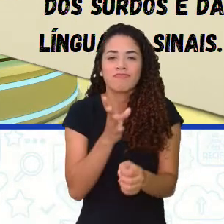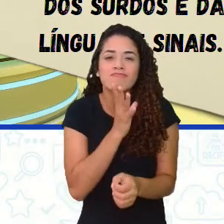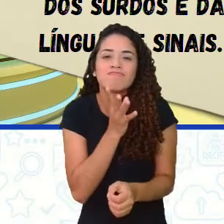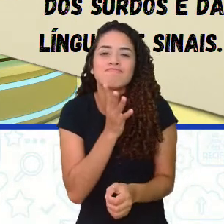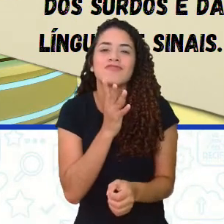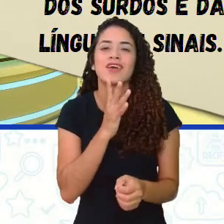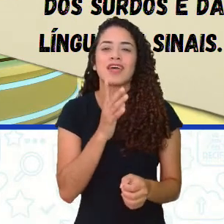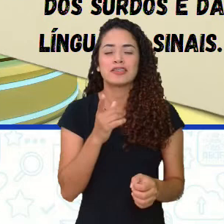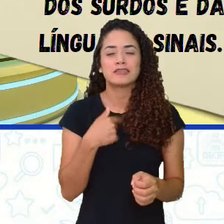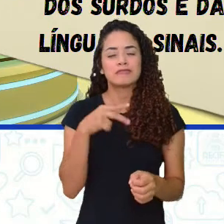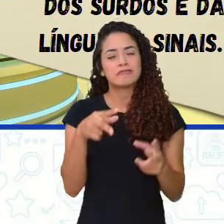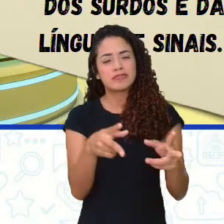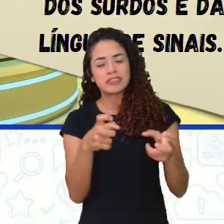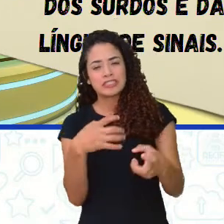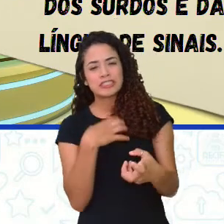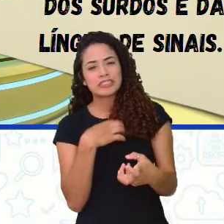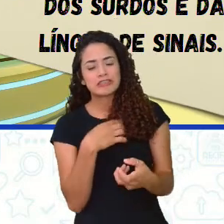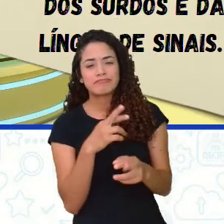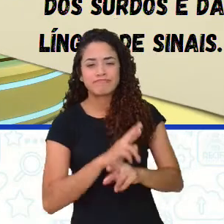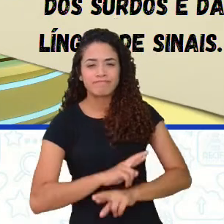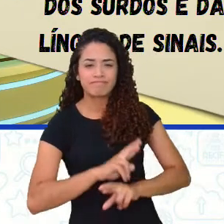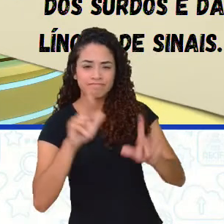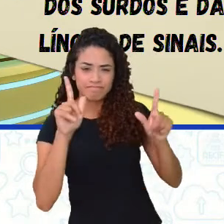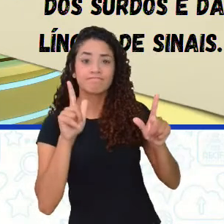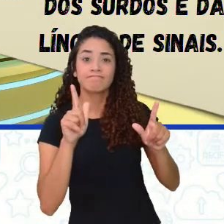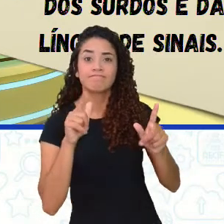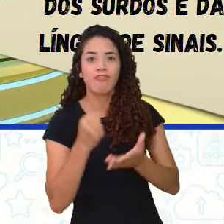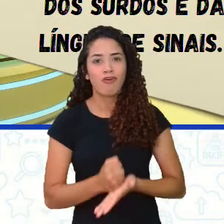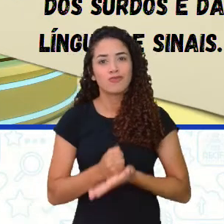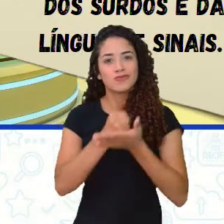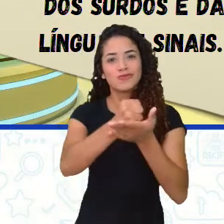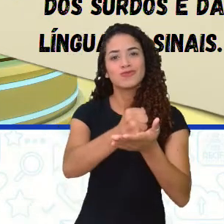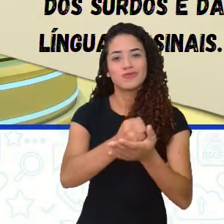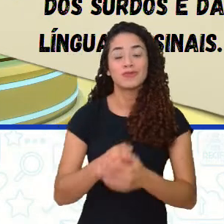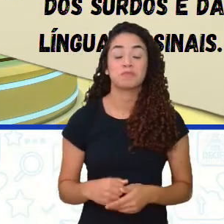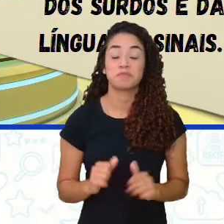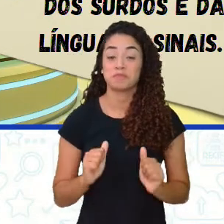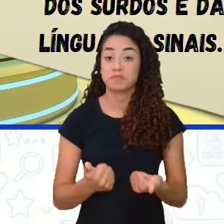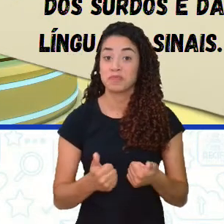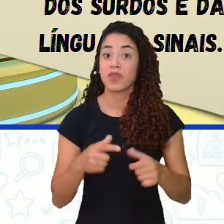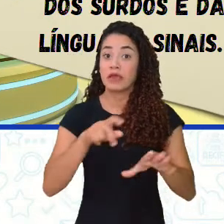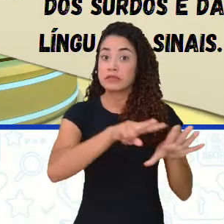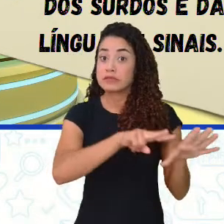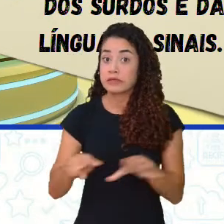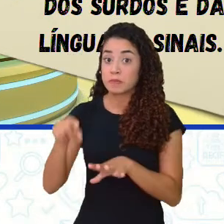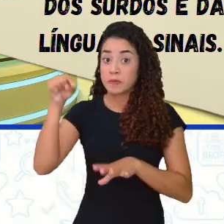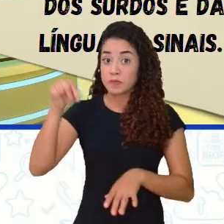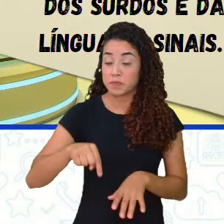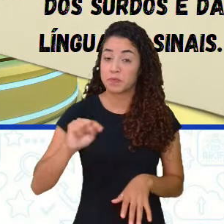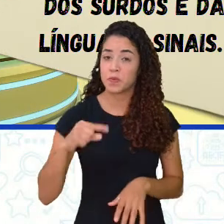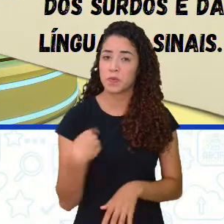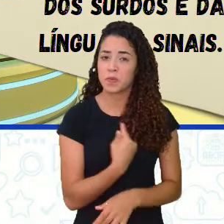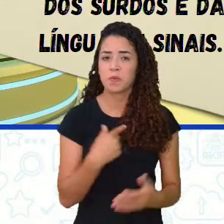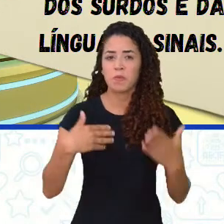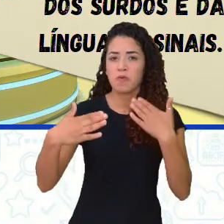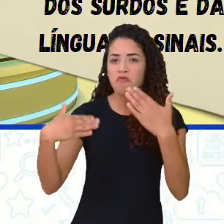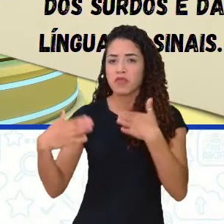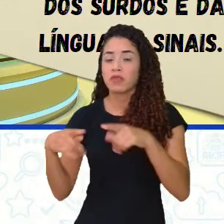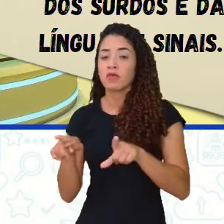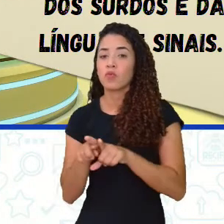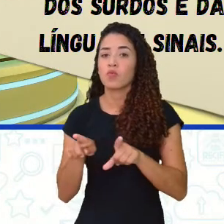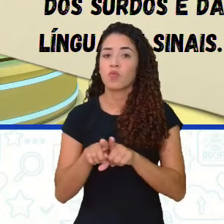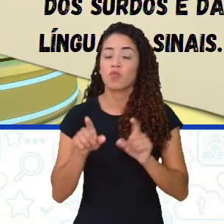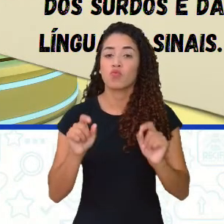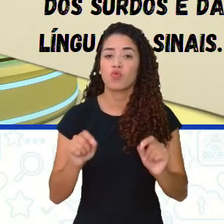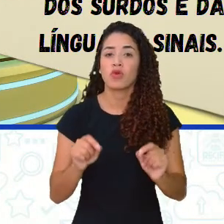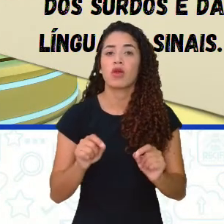que está com um comportamento diferente. Então, vamos lá dar essa ajuda. Mas esta semana nós vamos conversar a respeito da prevenção ao